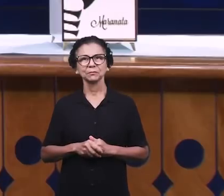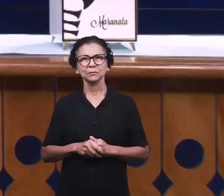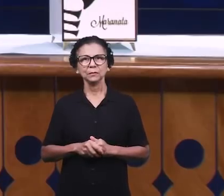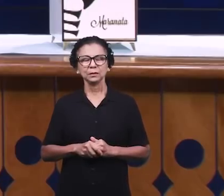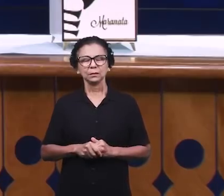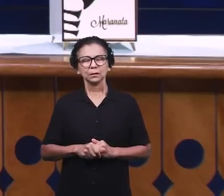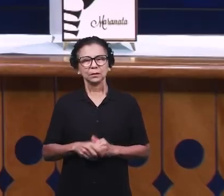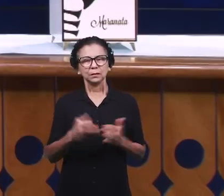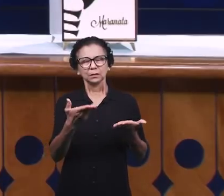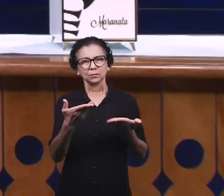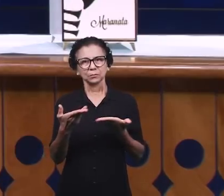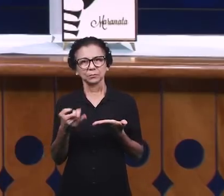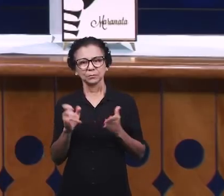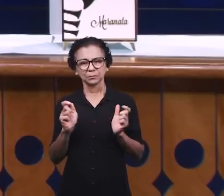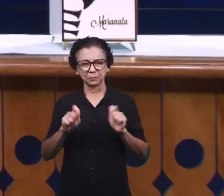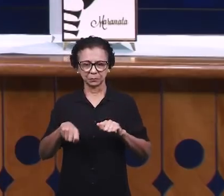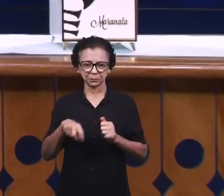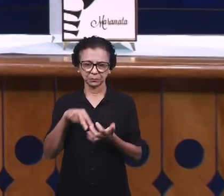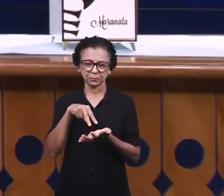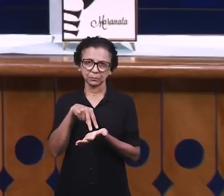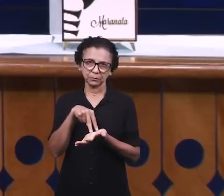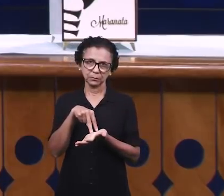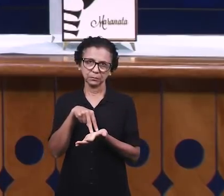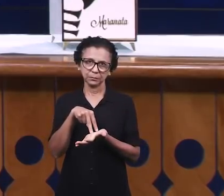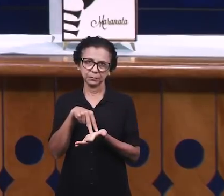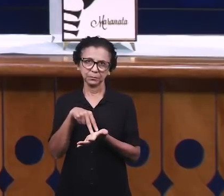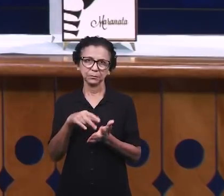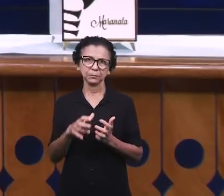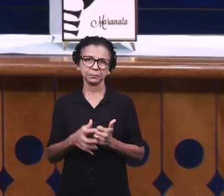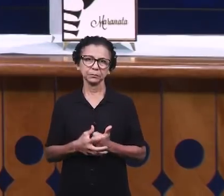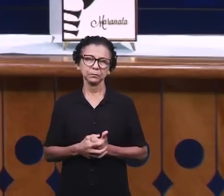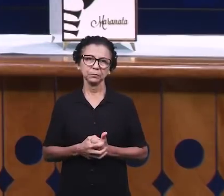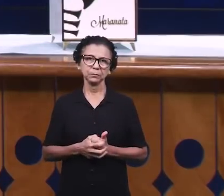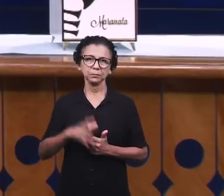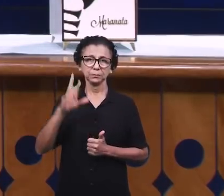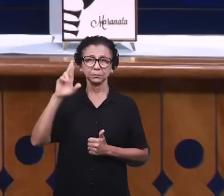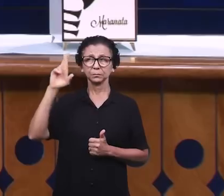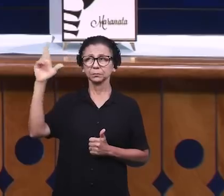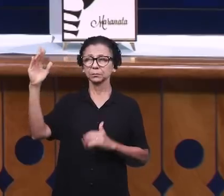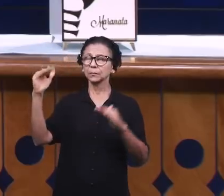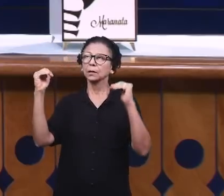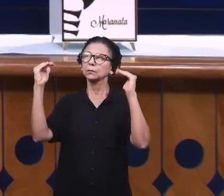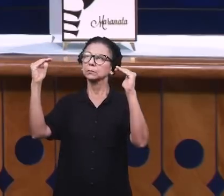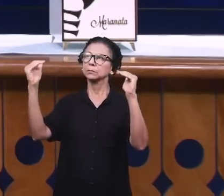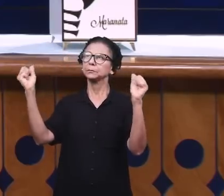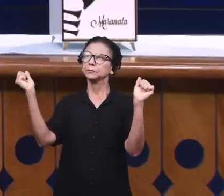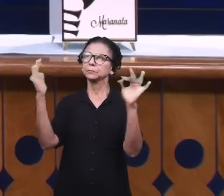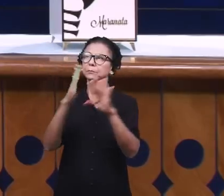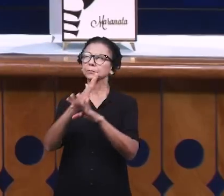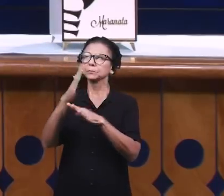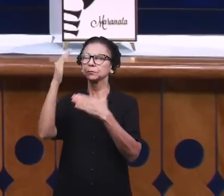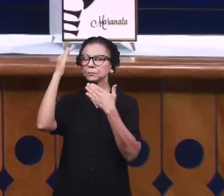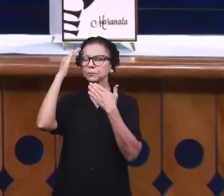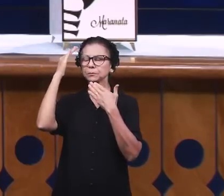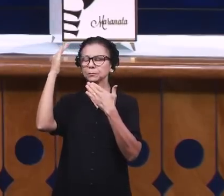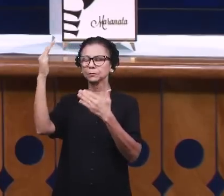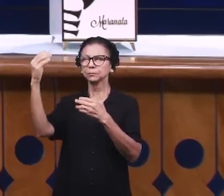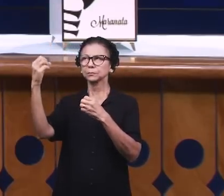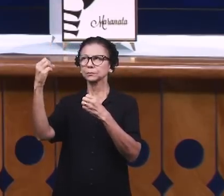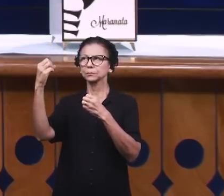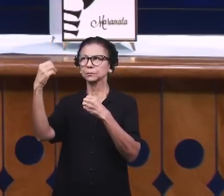período. Convido aqueles que puderem mais uma vez estarem de pé para esse momento de oração. Senhor, te louvamos, glorificamos o teu nome pela tua direção, pelo